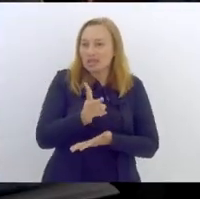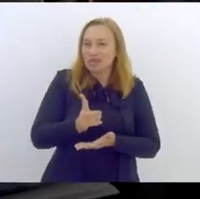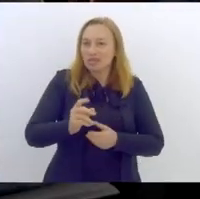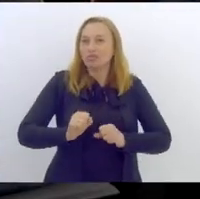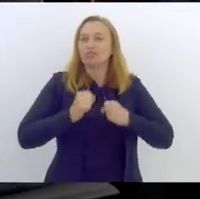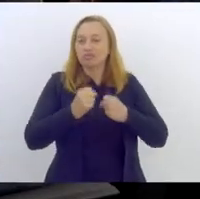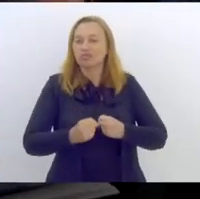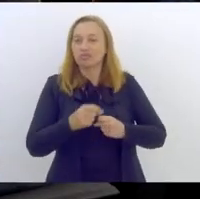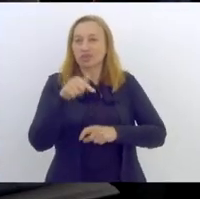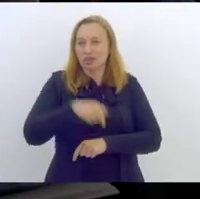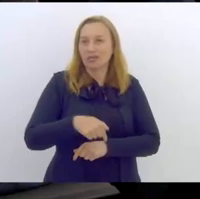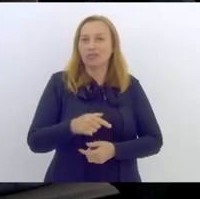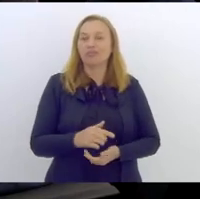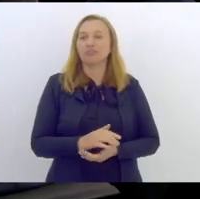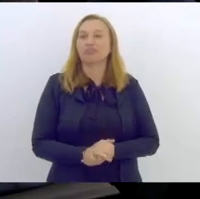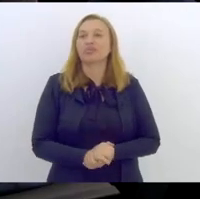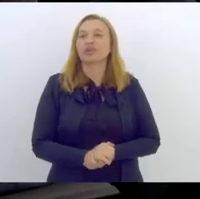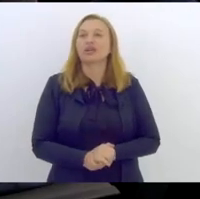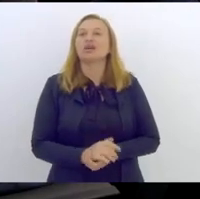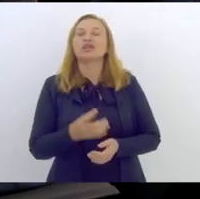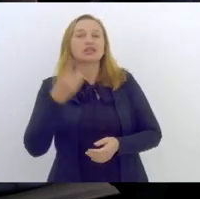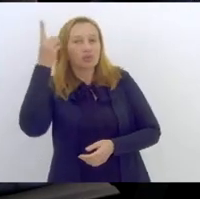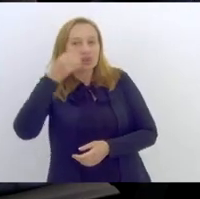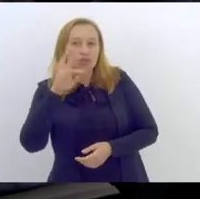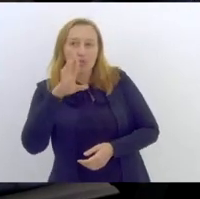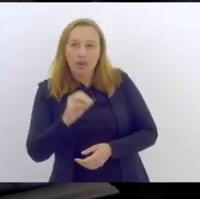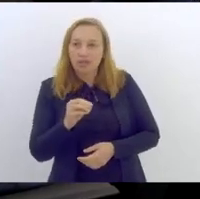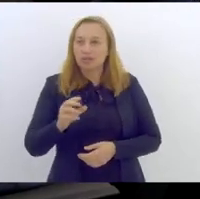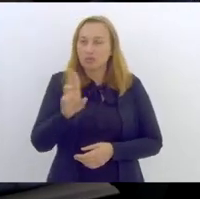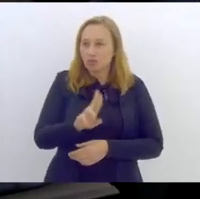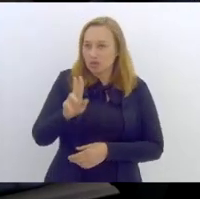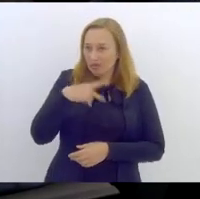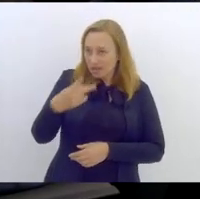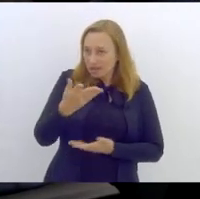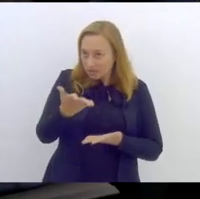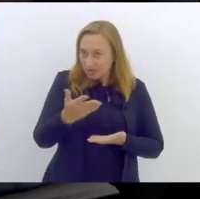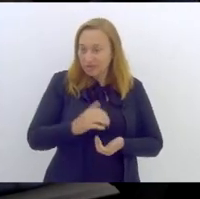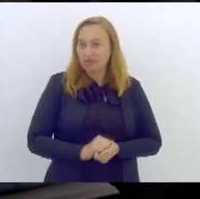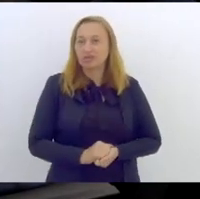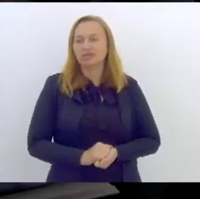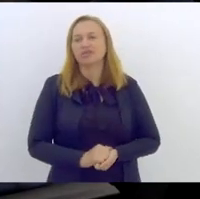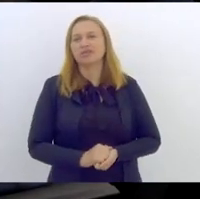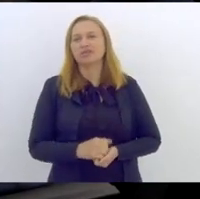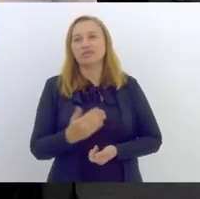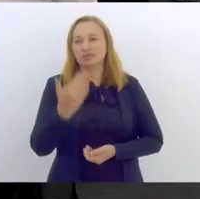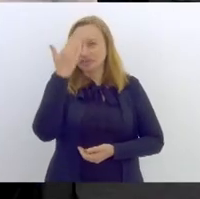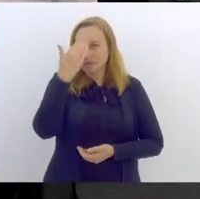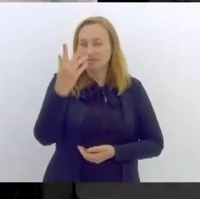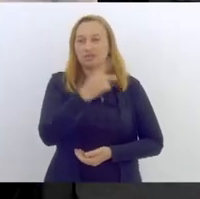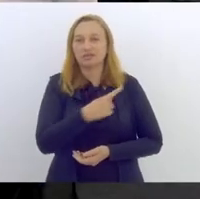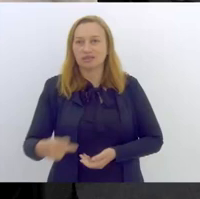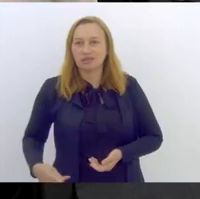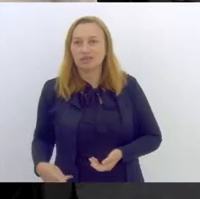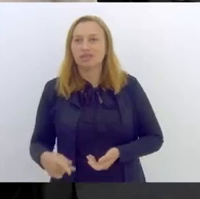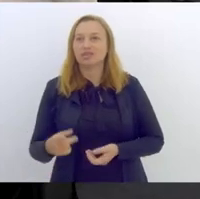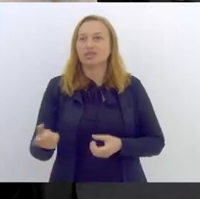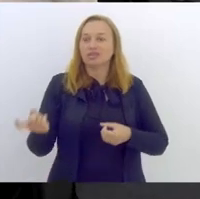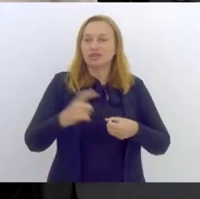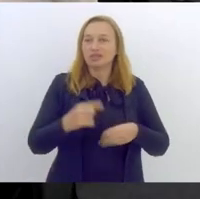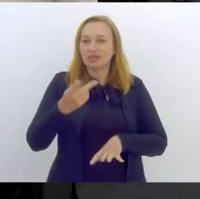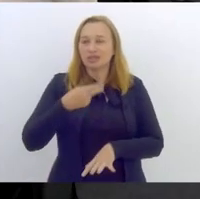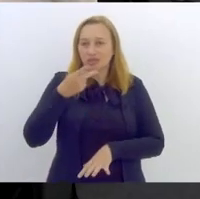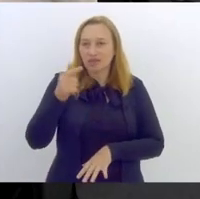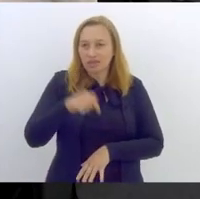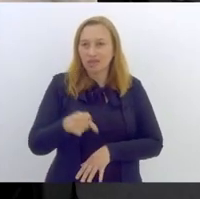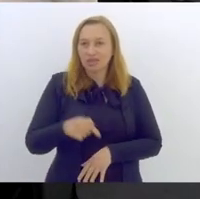institucionais desse meu irmão Deputado Gualberto Obrigado Presidente oportunidade de retomar a palavra aqui